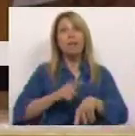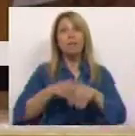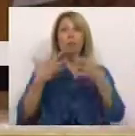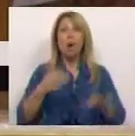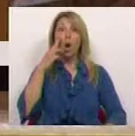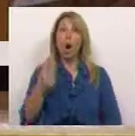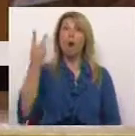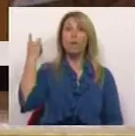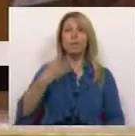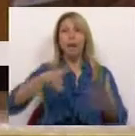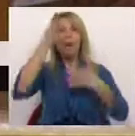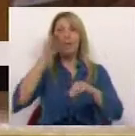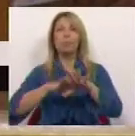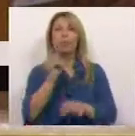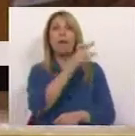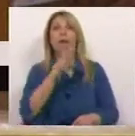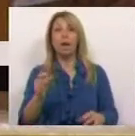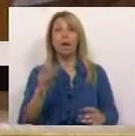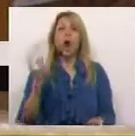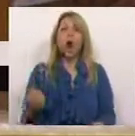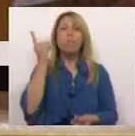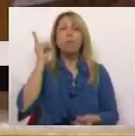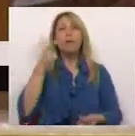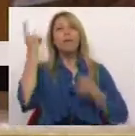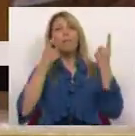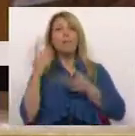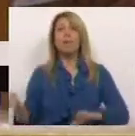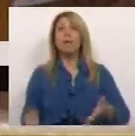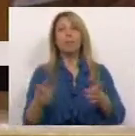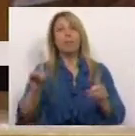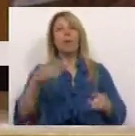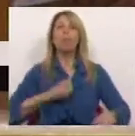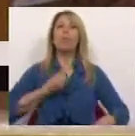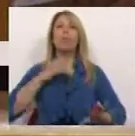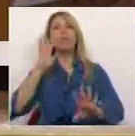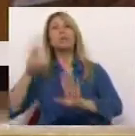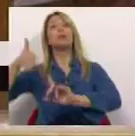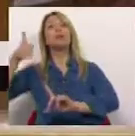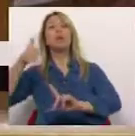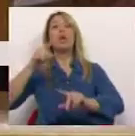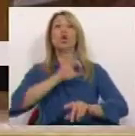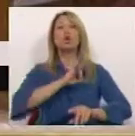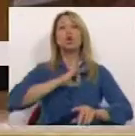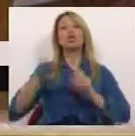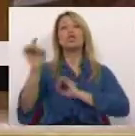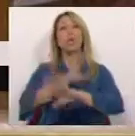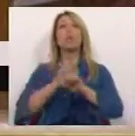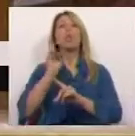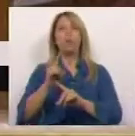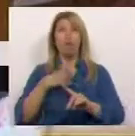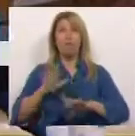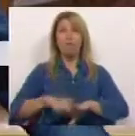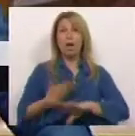erros. Mas, em vez de seguir para este caminho, a preocupação central dos senhores da Europa é reforçar o caminho seguido até